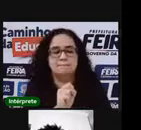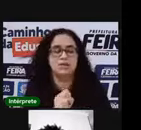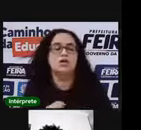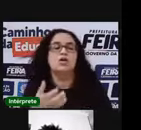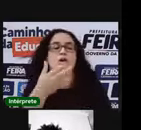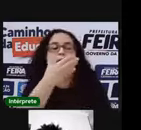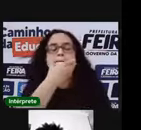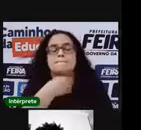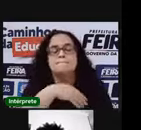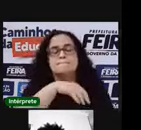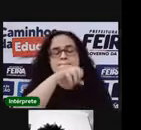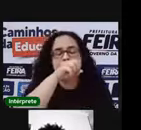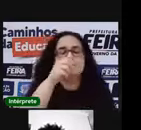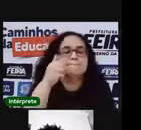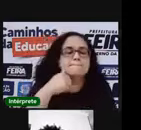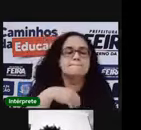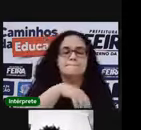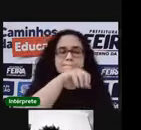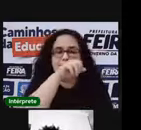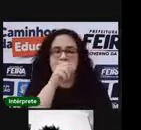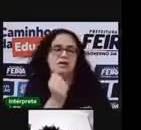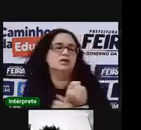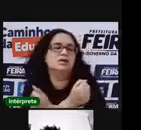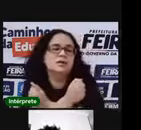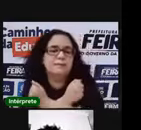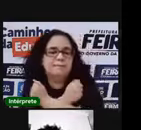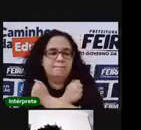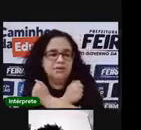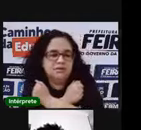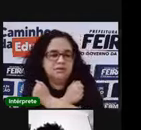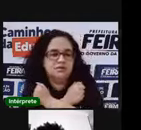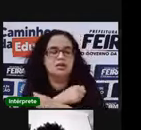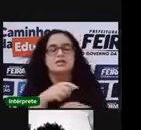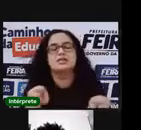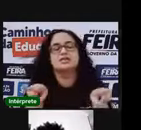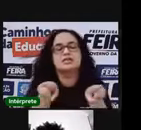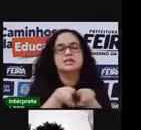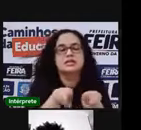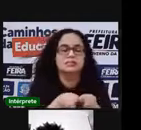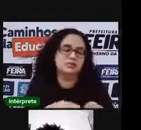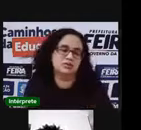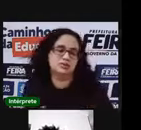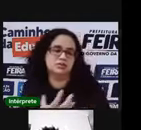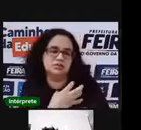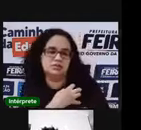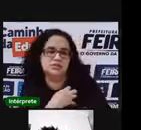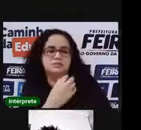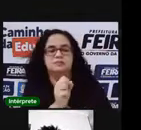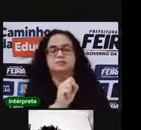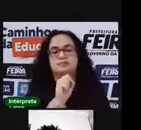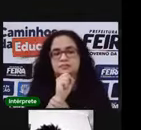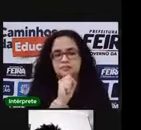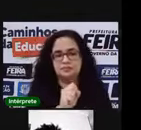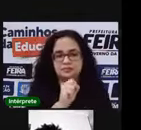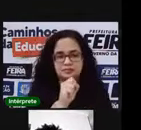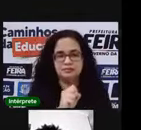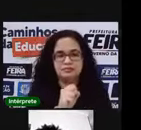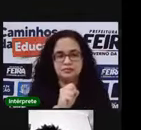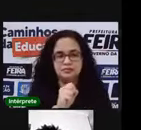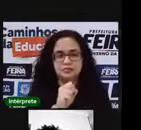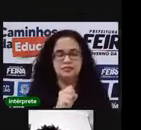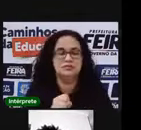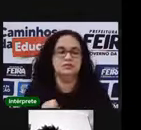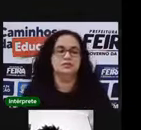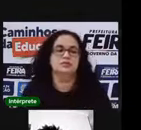gente abraça, quando a mãe da gente abraça, né? O abraço também tem esse sentido aí de segurança. Então, isso deve ter, não